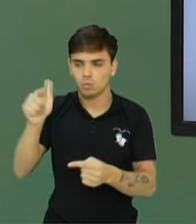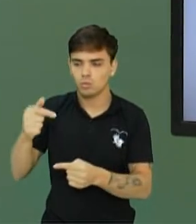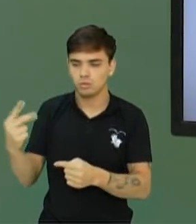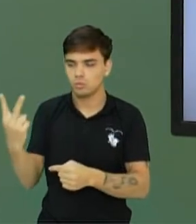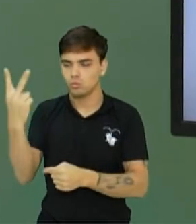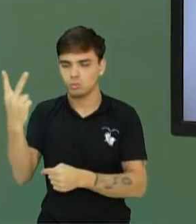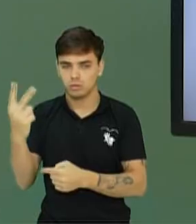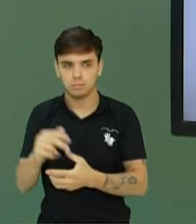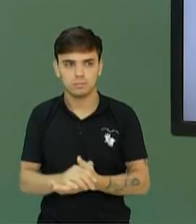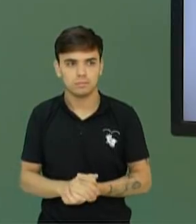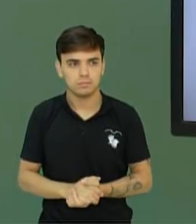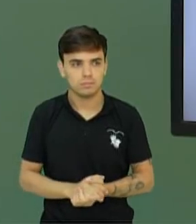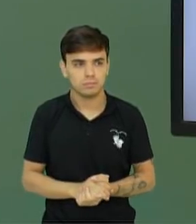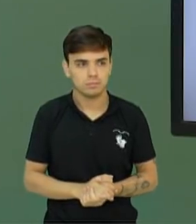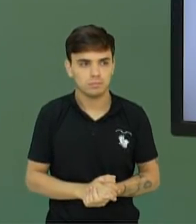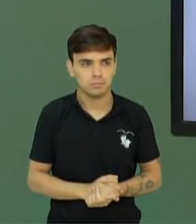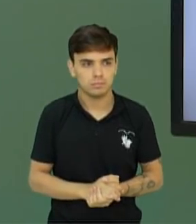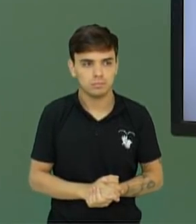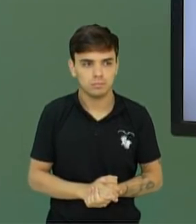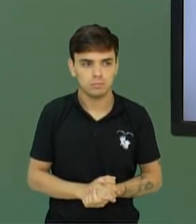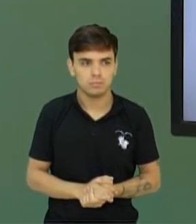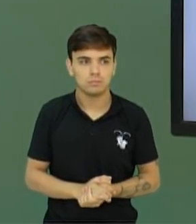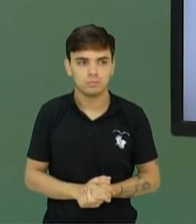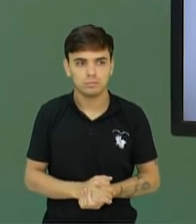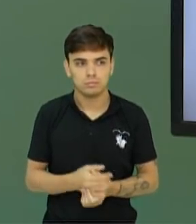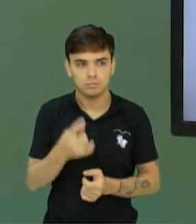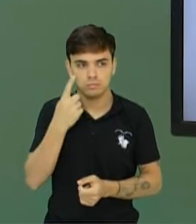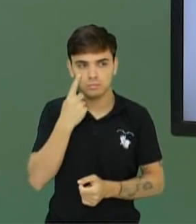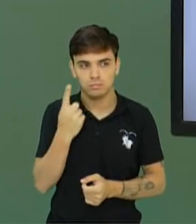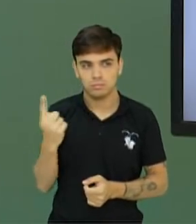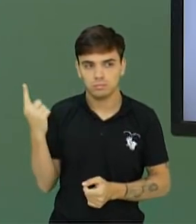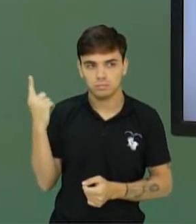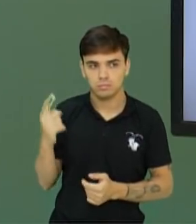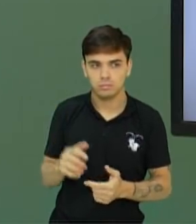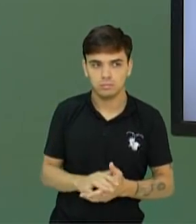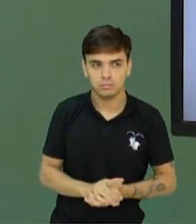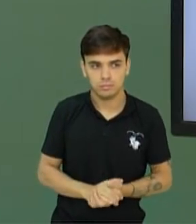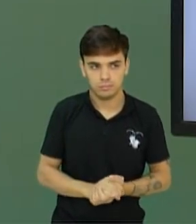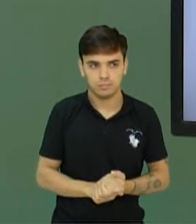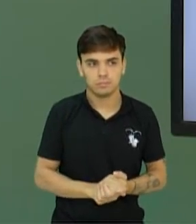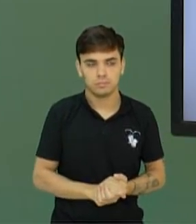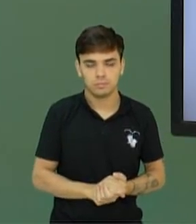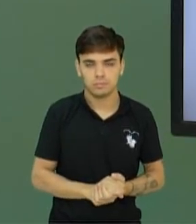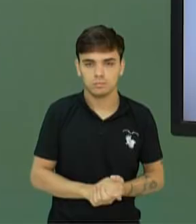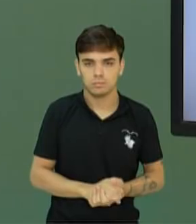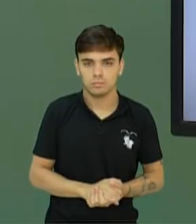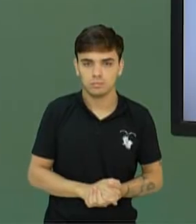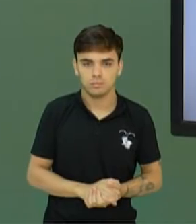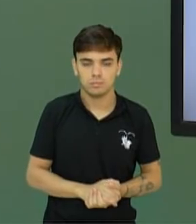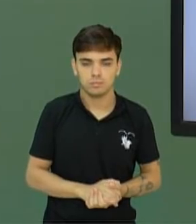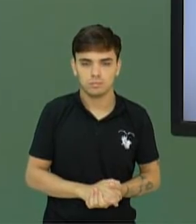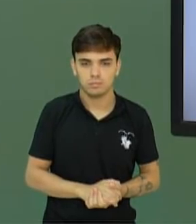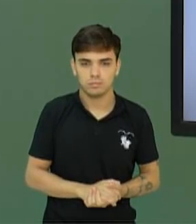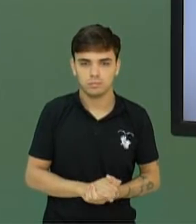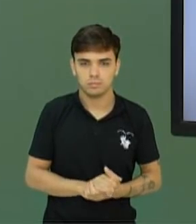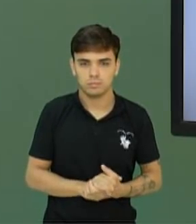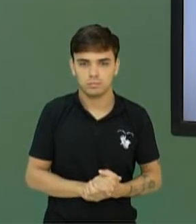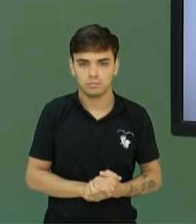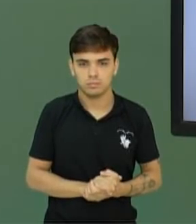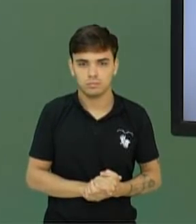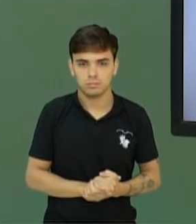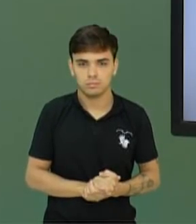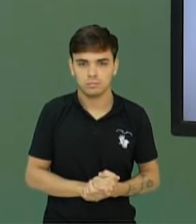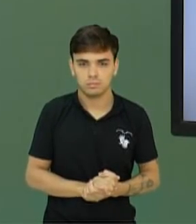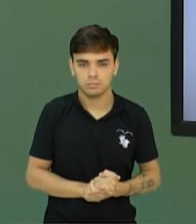assim ainda, ó, citosina 3 pontes, adenina 2. Citosina e guanina 3 pontes, adenina e timina